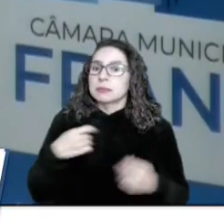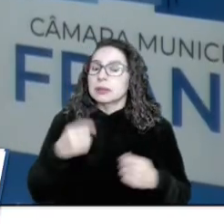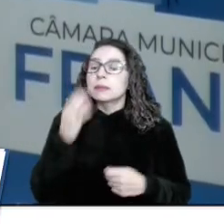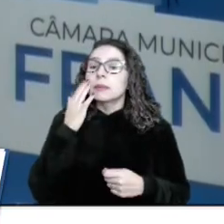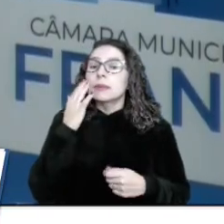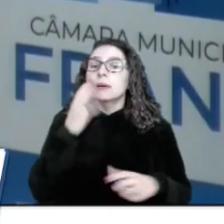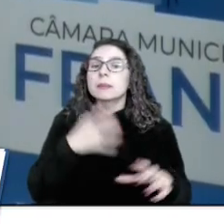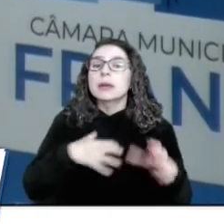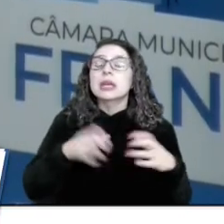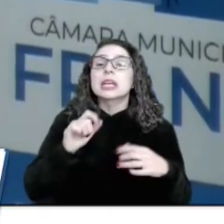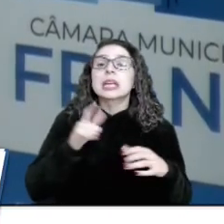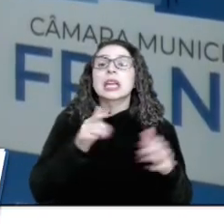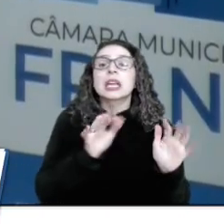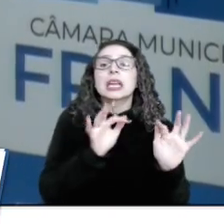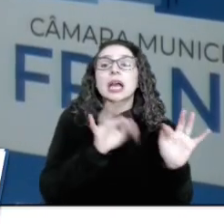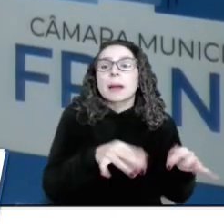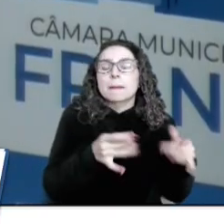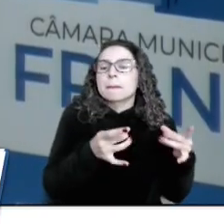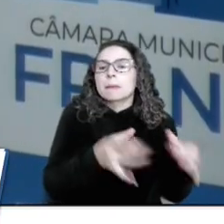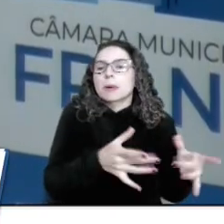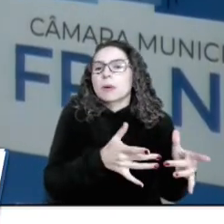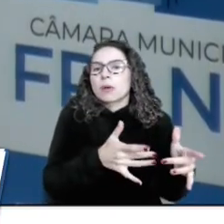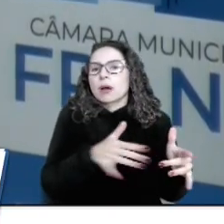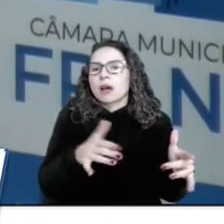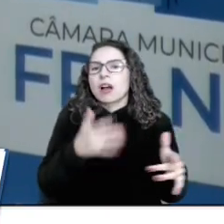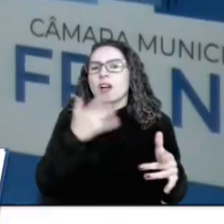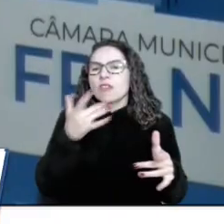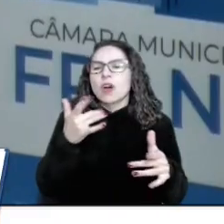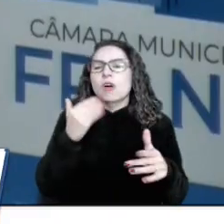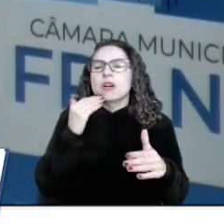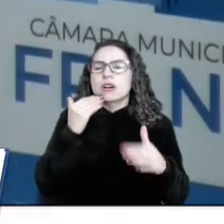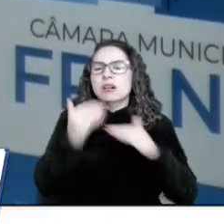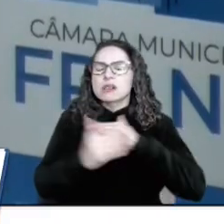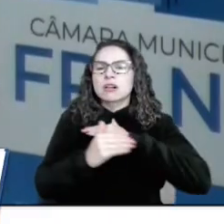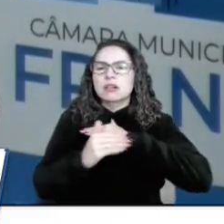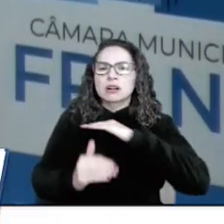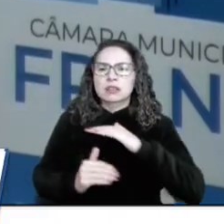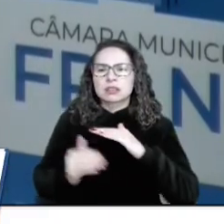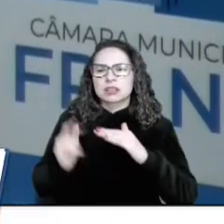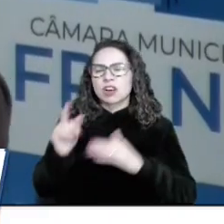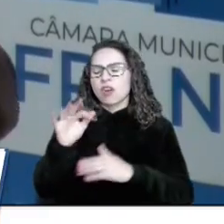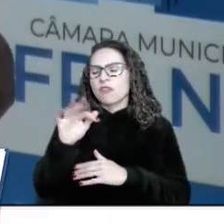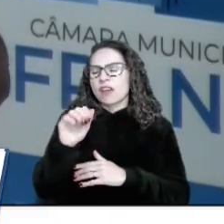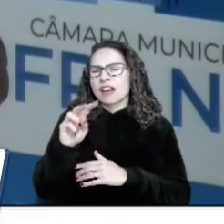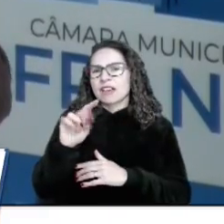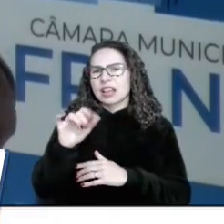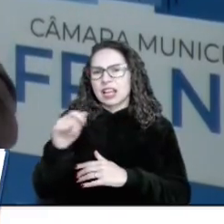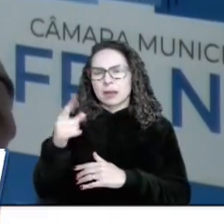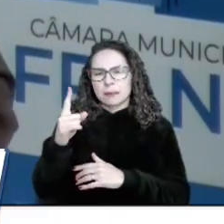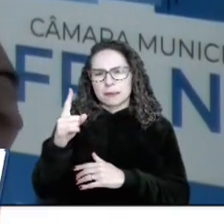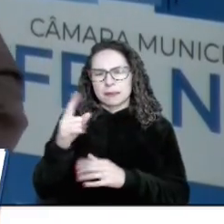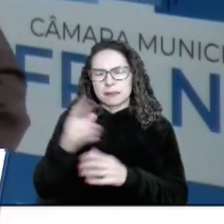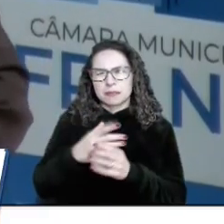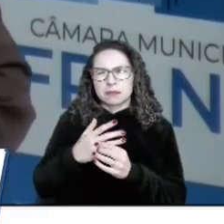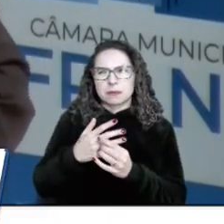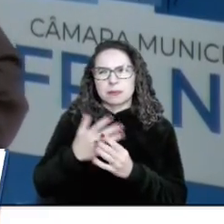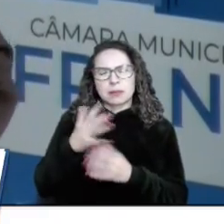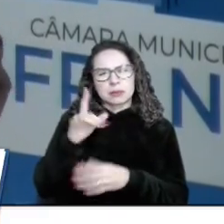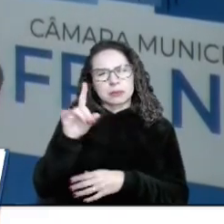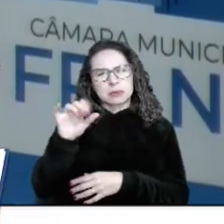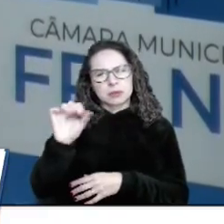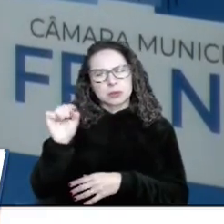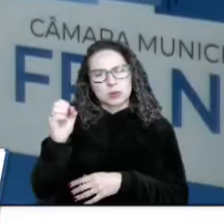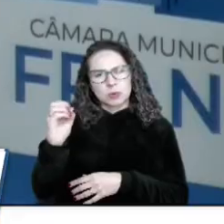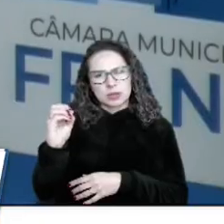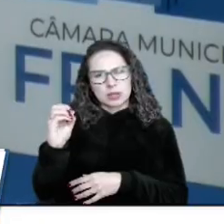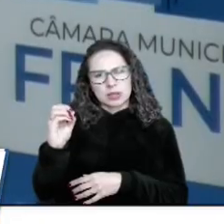sair. Como falou do favelão. O favelão, em meados de 80,